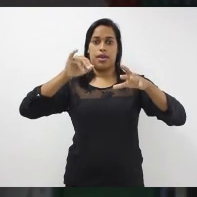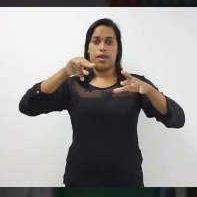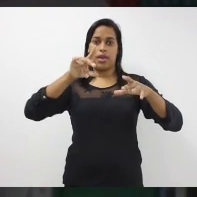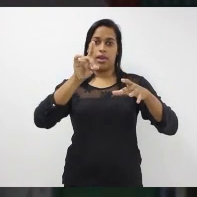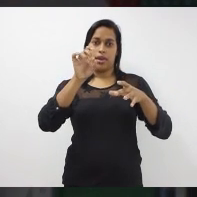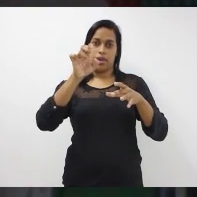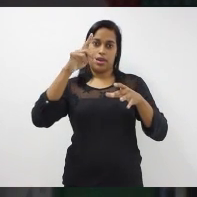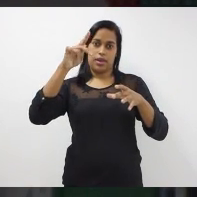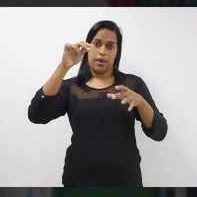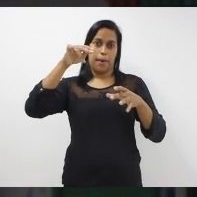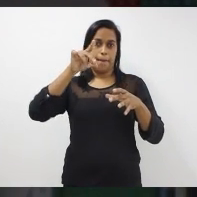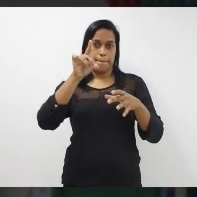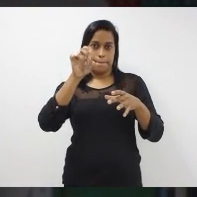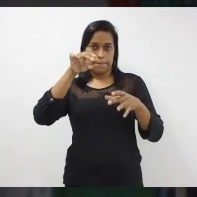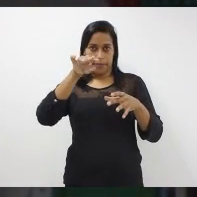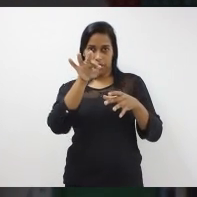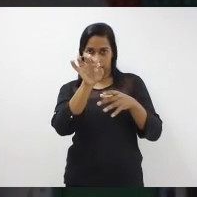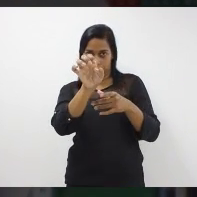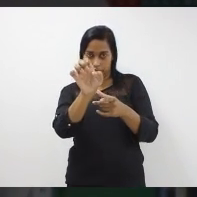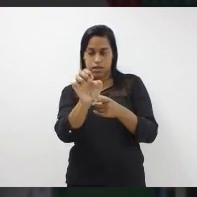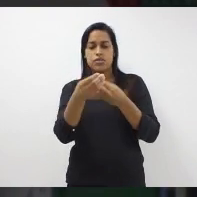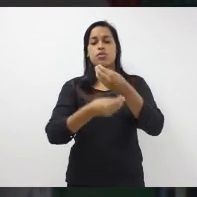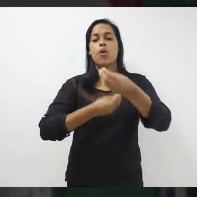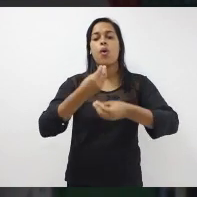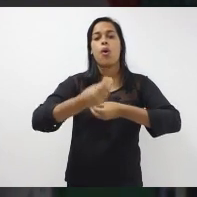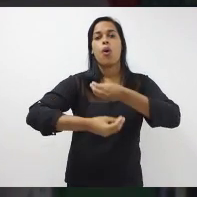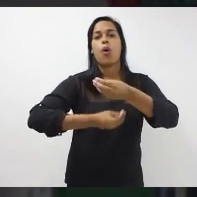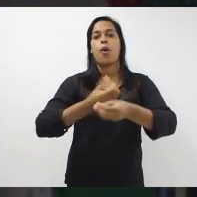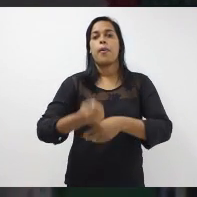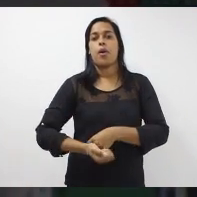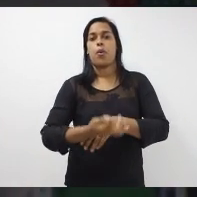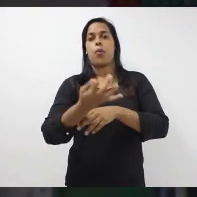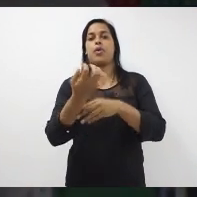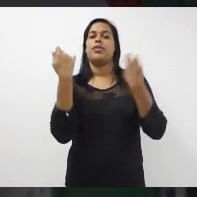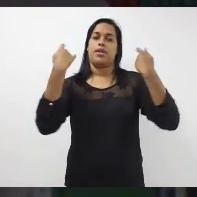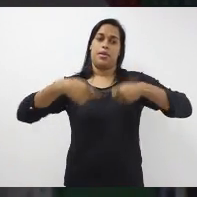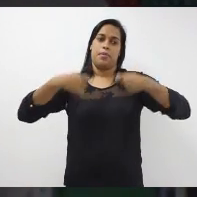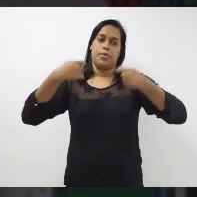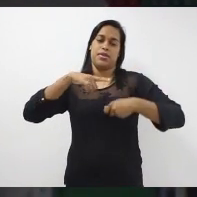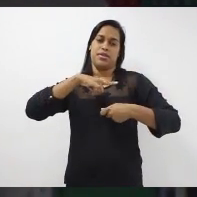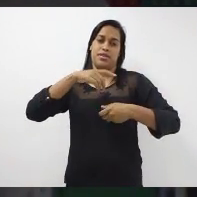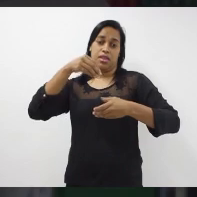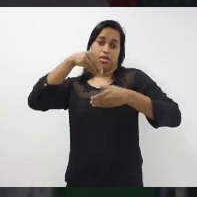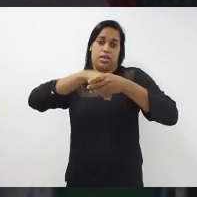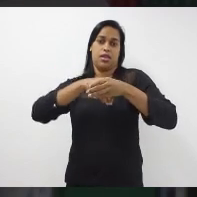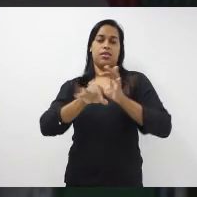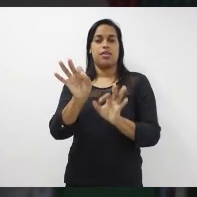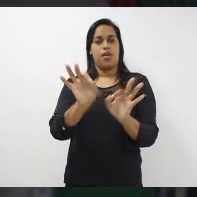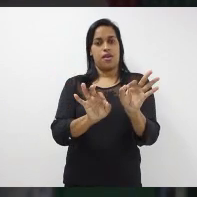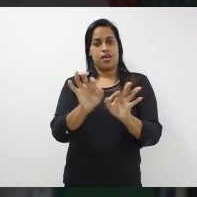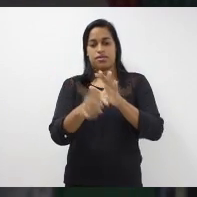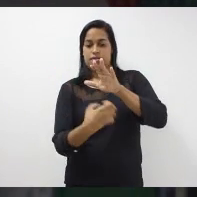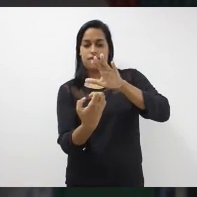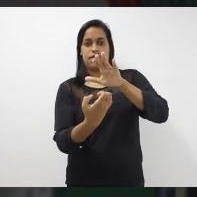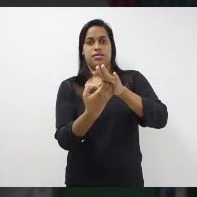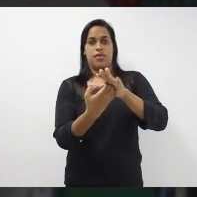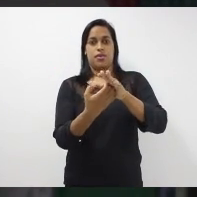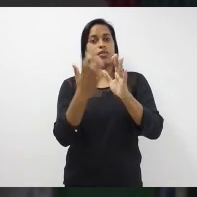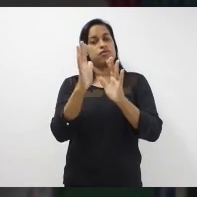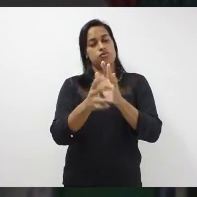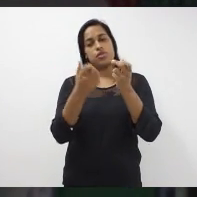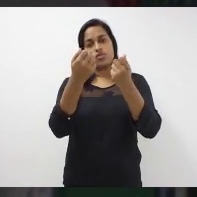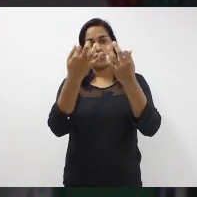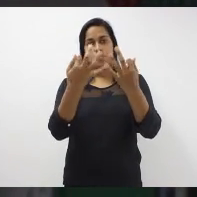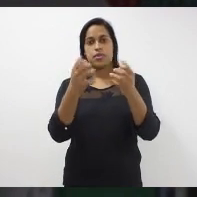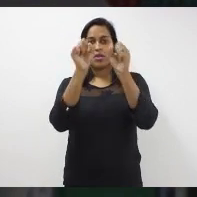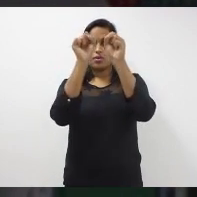que quantidades de itens serão necessários a partir do plano da produção da organização. Depois que nós falamos dos sistemas